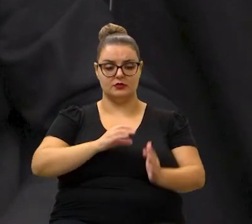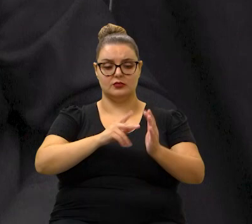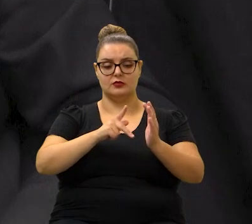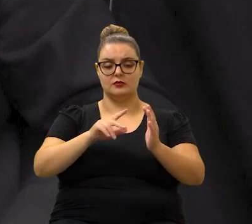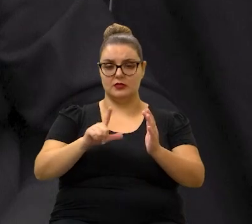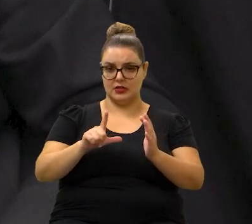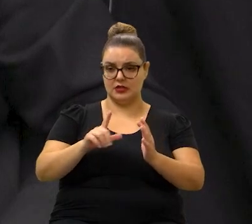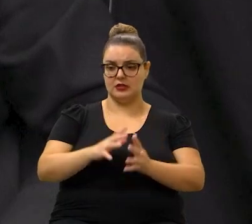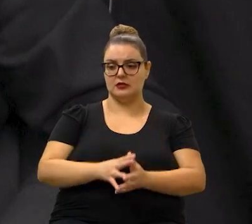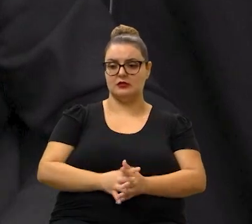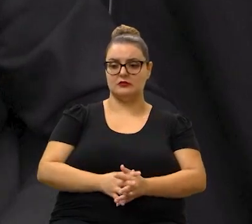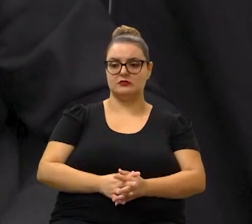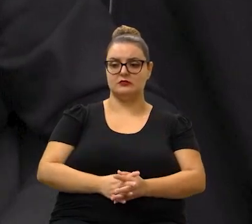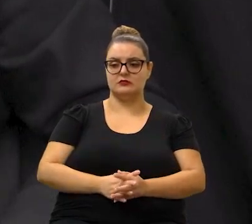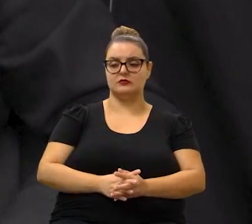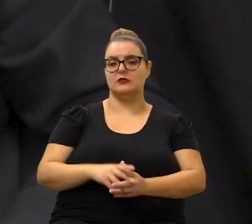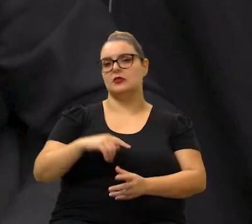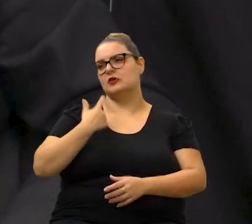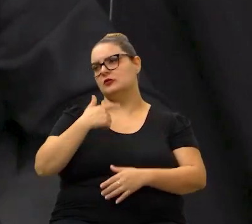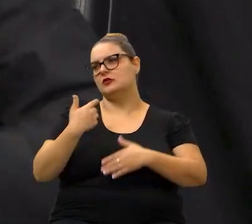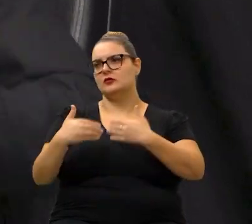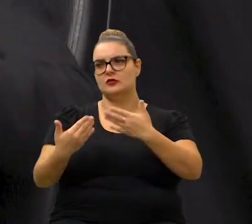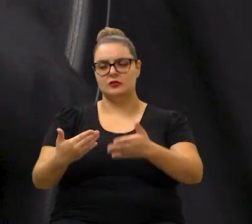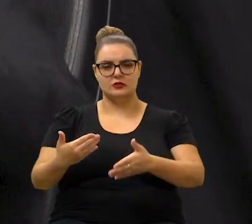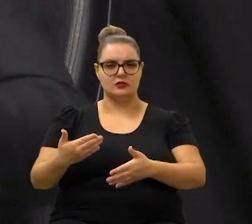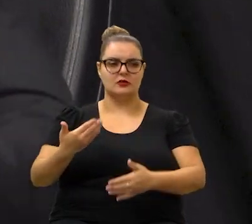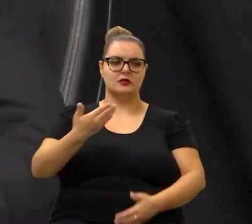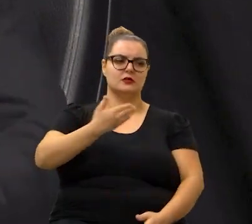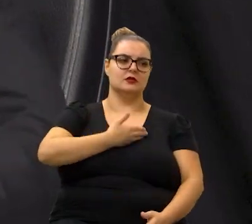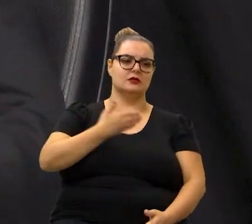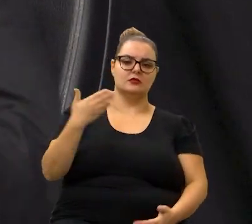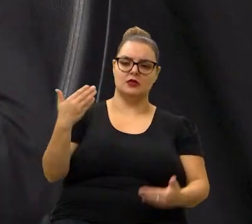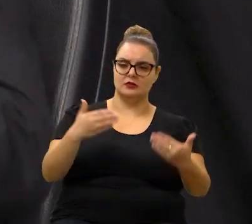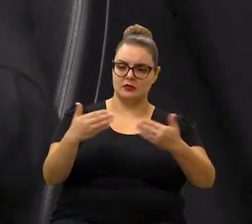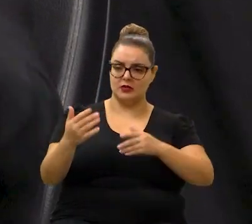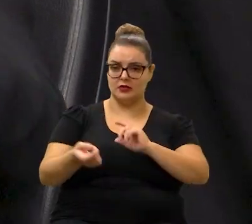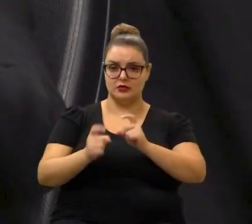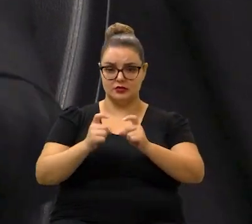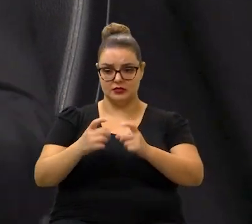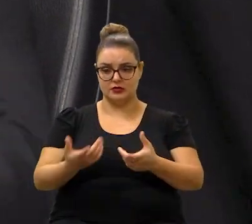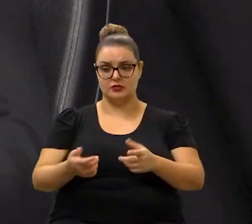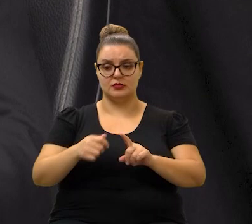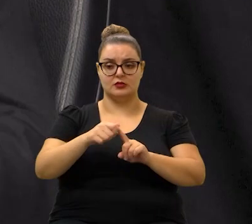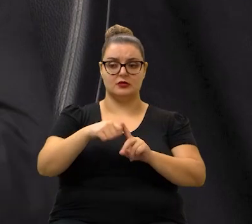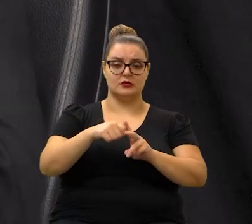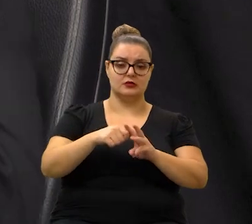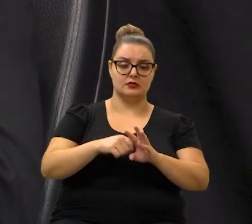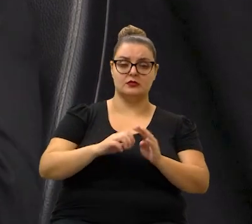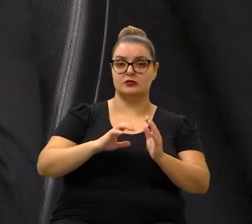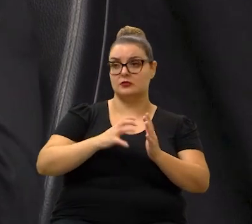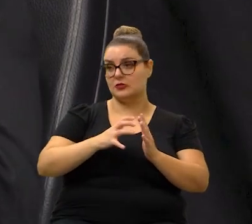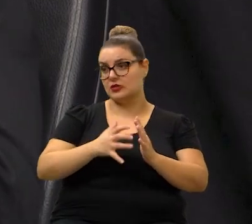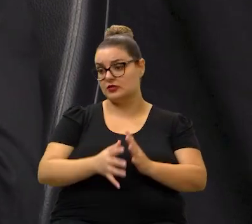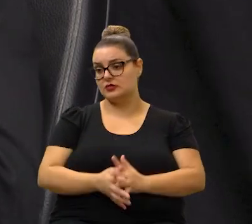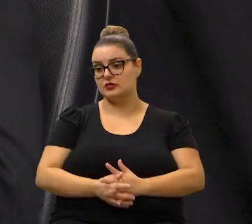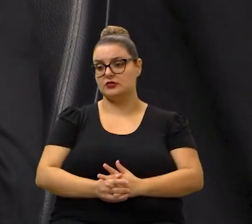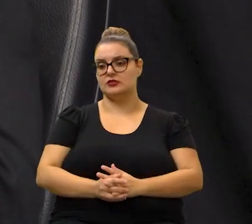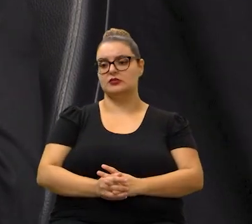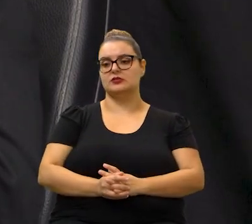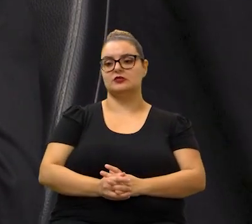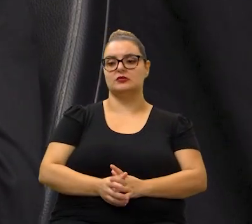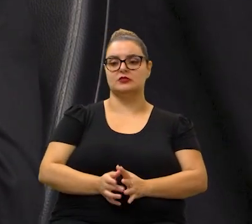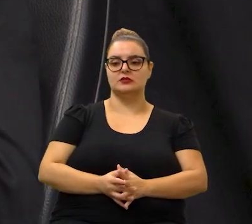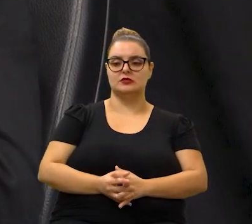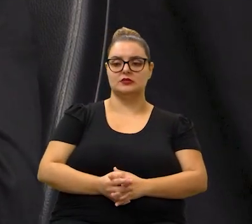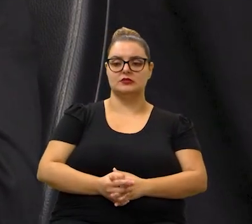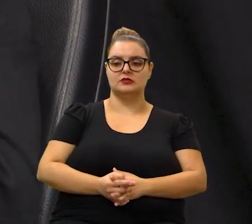e E aí nós continuamos a amizade comecei a participar das reuniões reunião sal do partido e naquela época